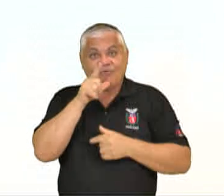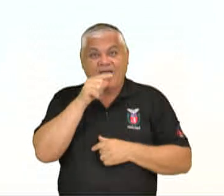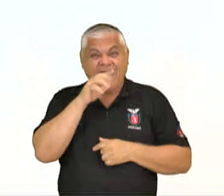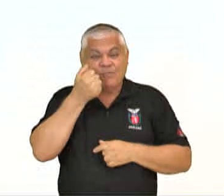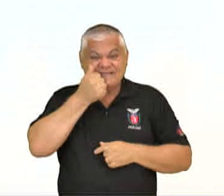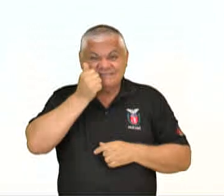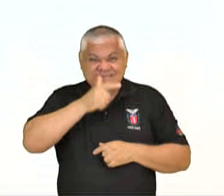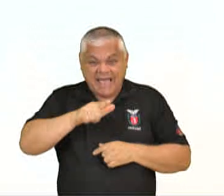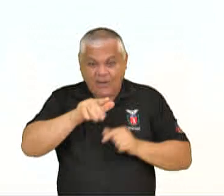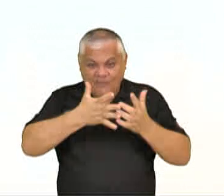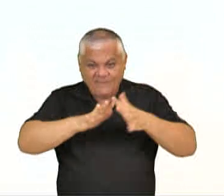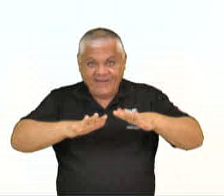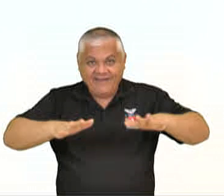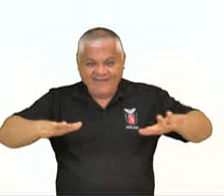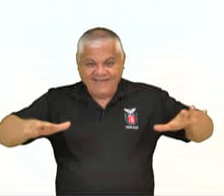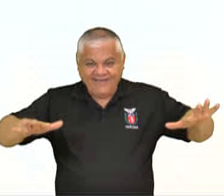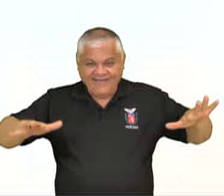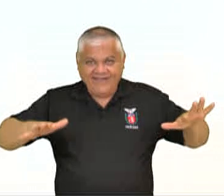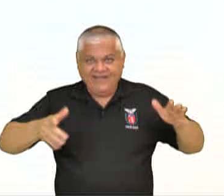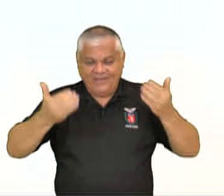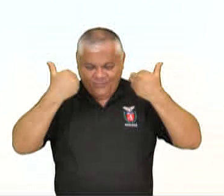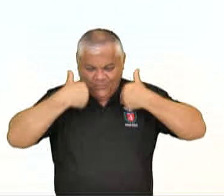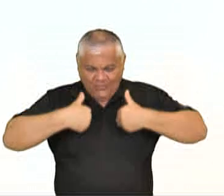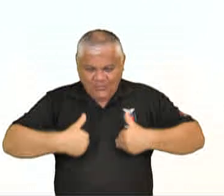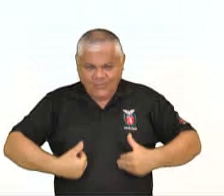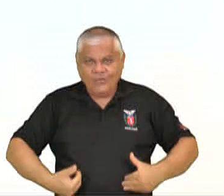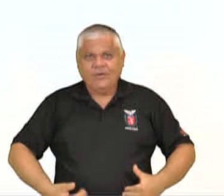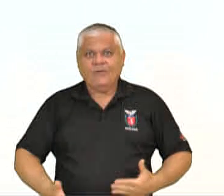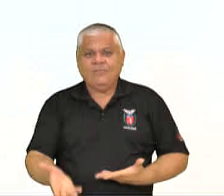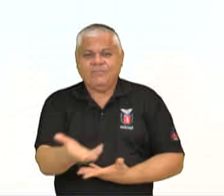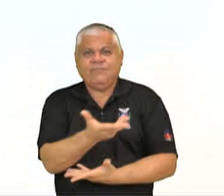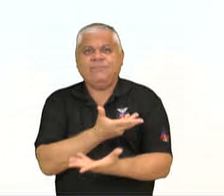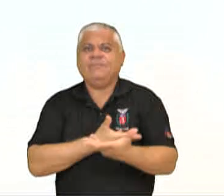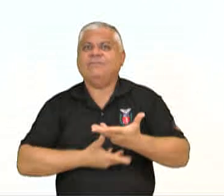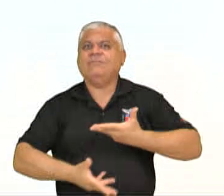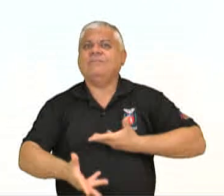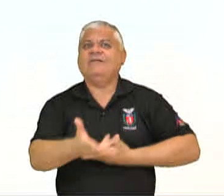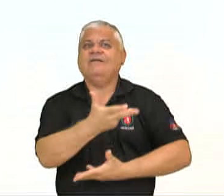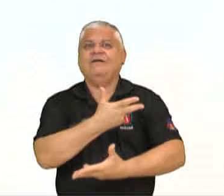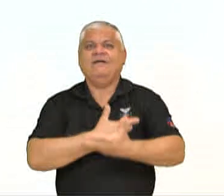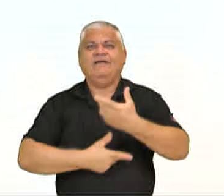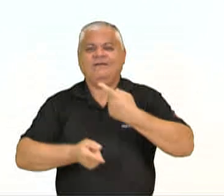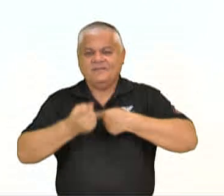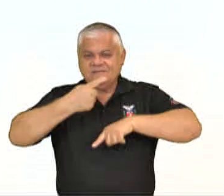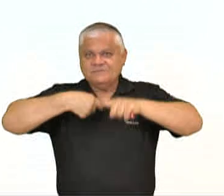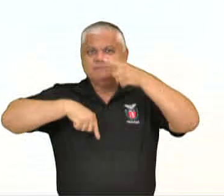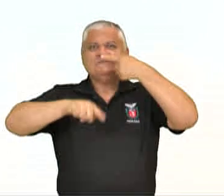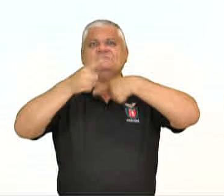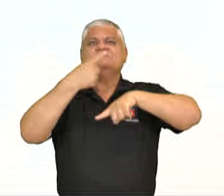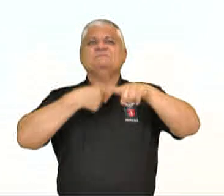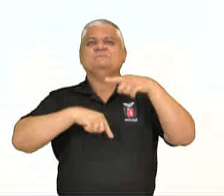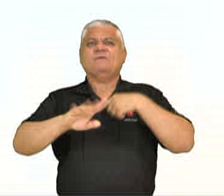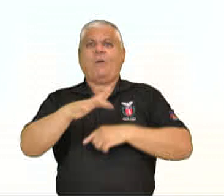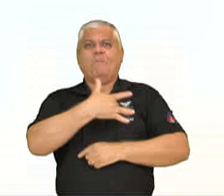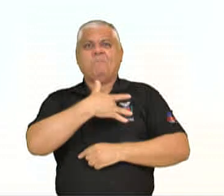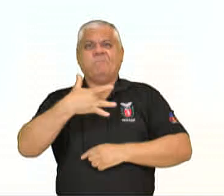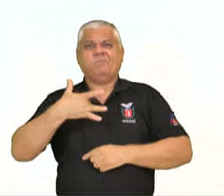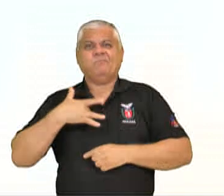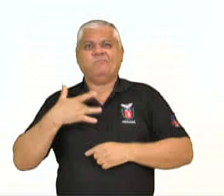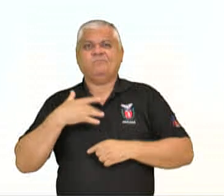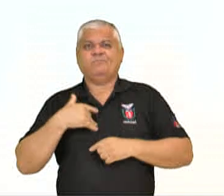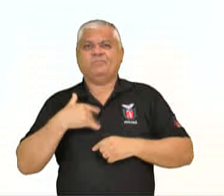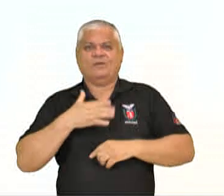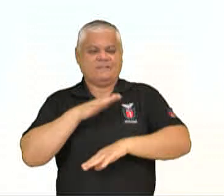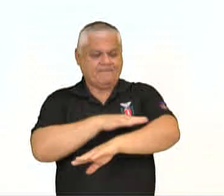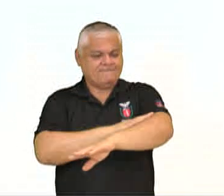o nosso organismo também responde da melhor forma, fortalecendo desde questões estéticas,